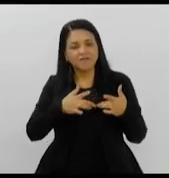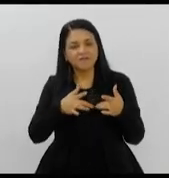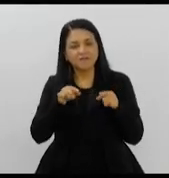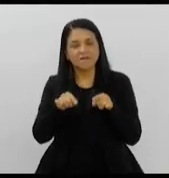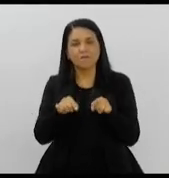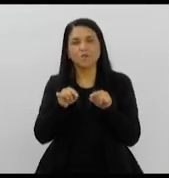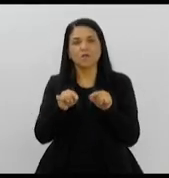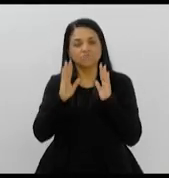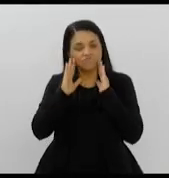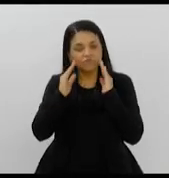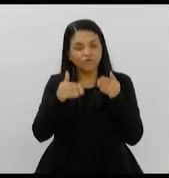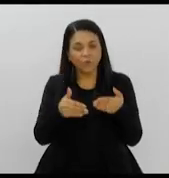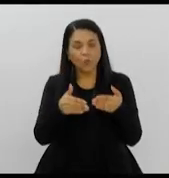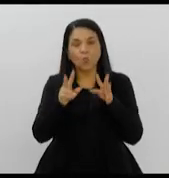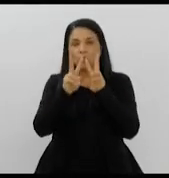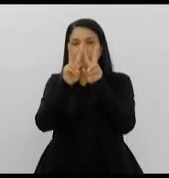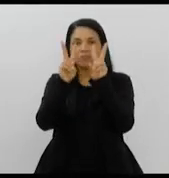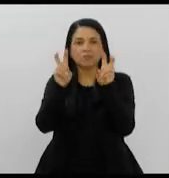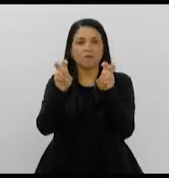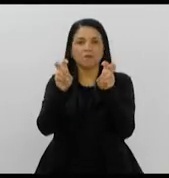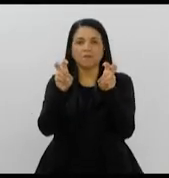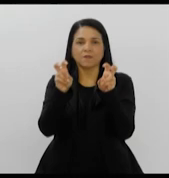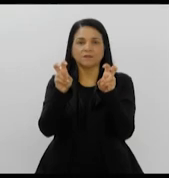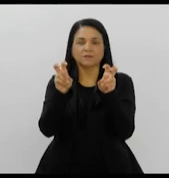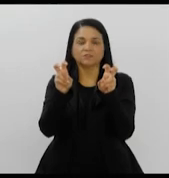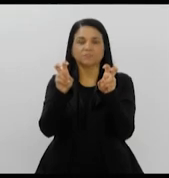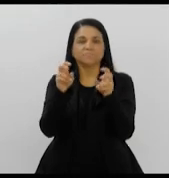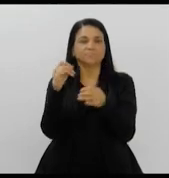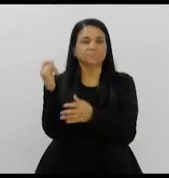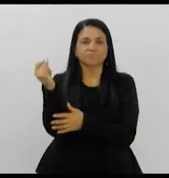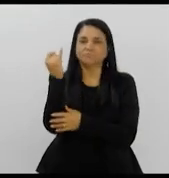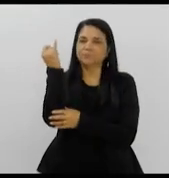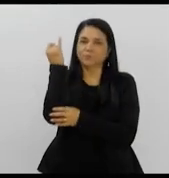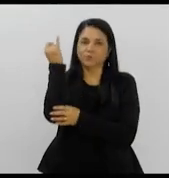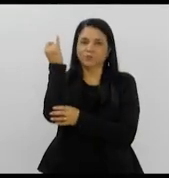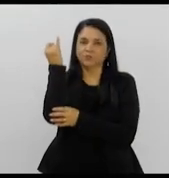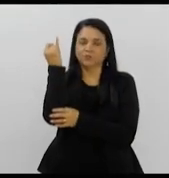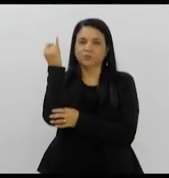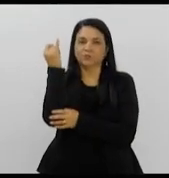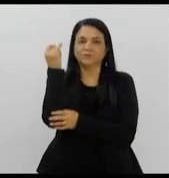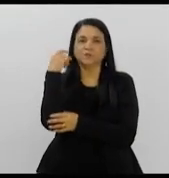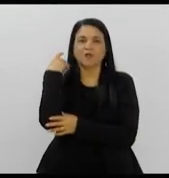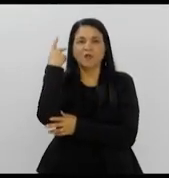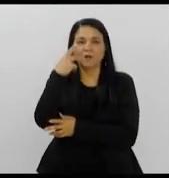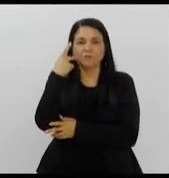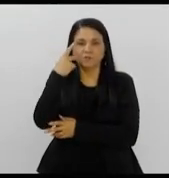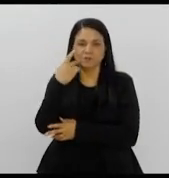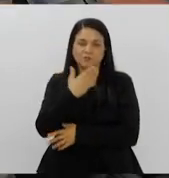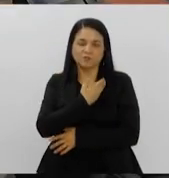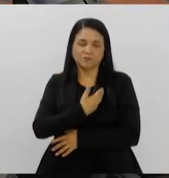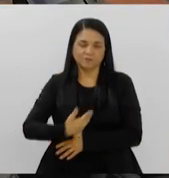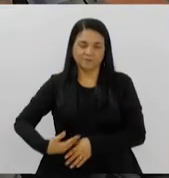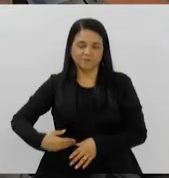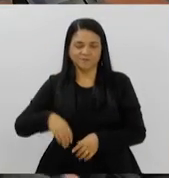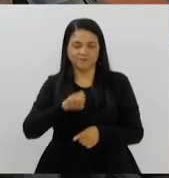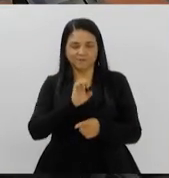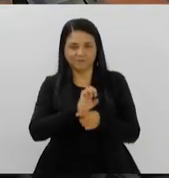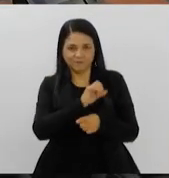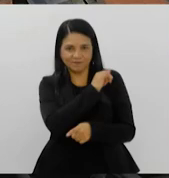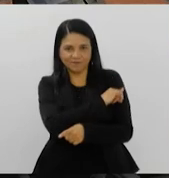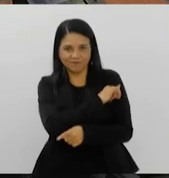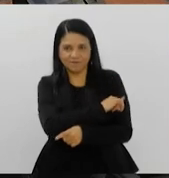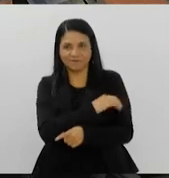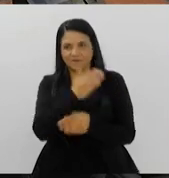somente aos temas mais pertinentes ao Parlamento Fluminense. Muito obrigado, senhor presidente.